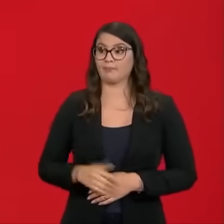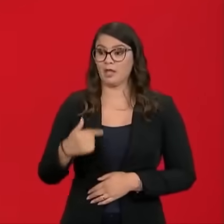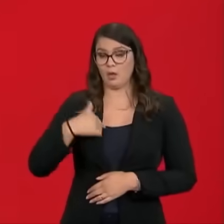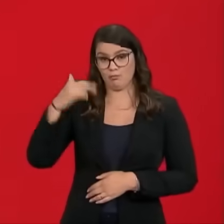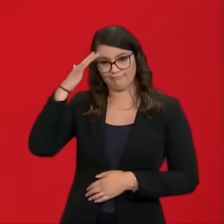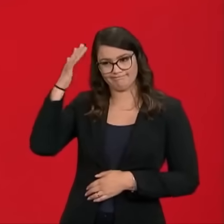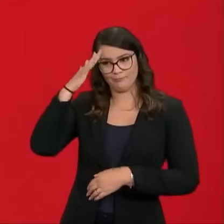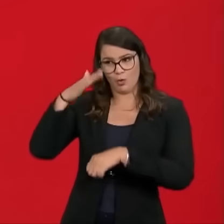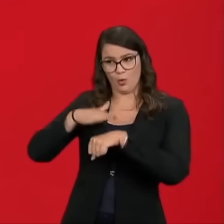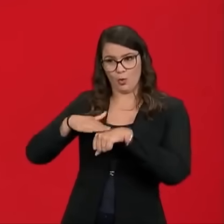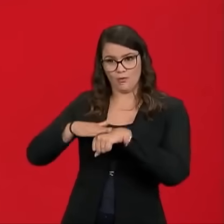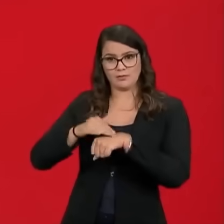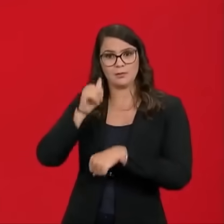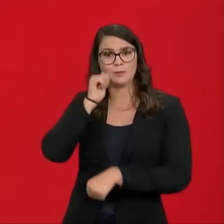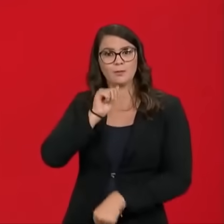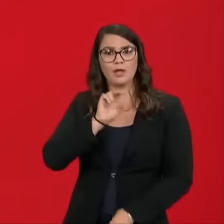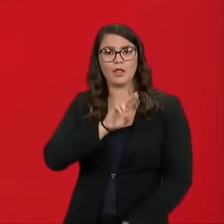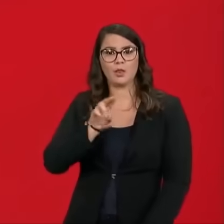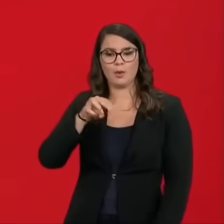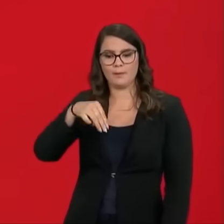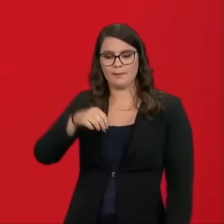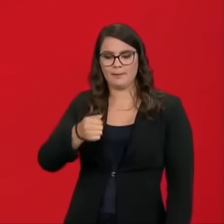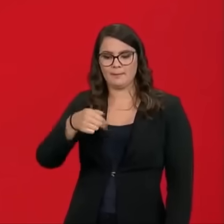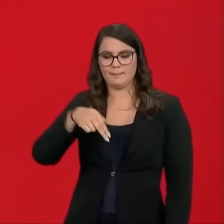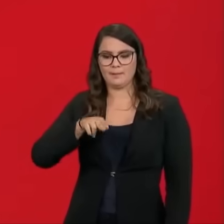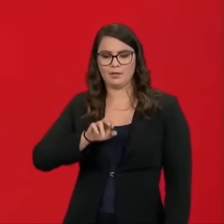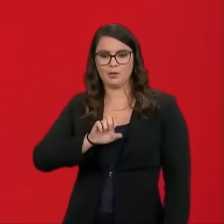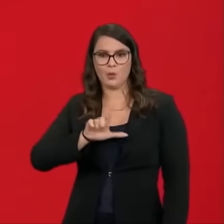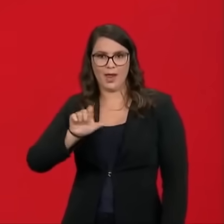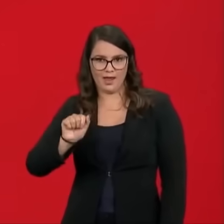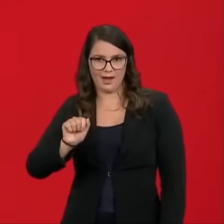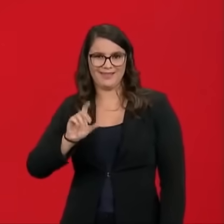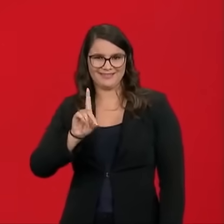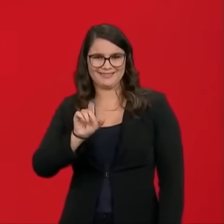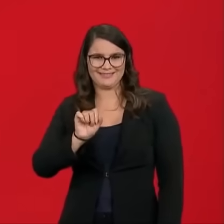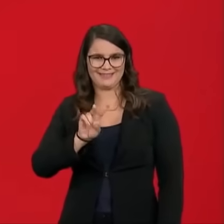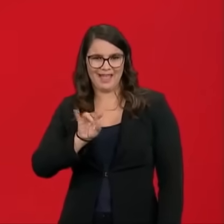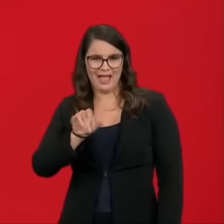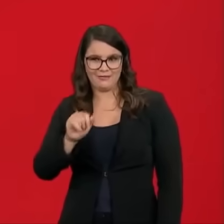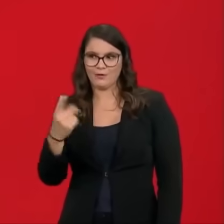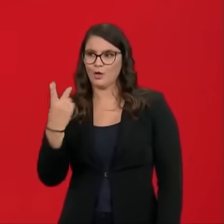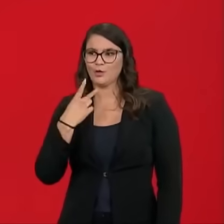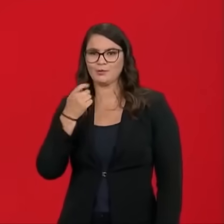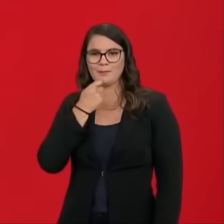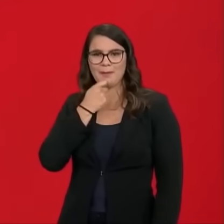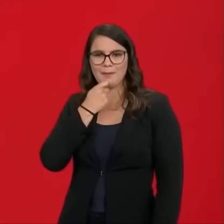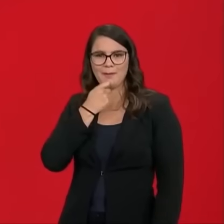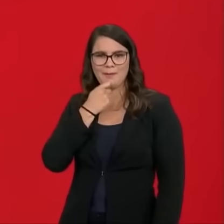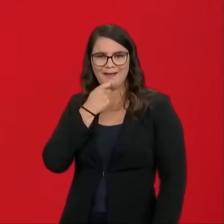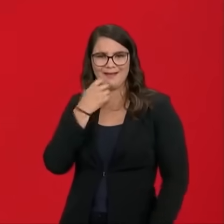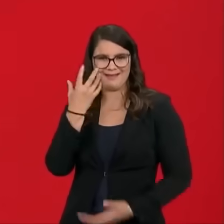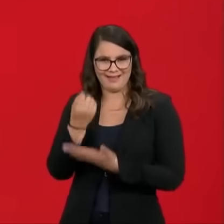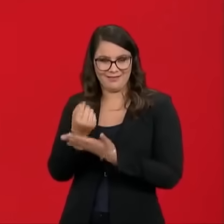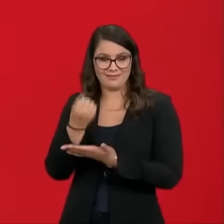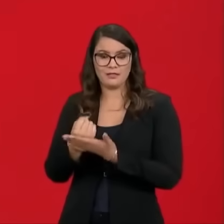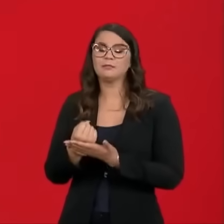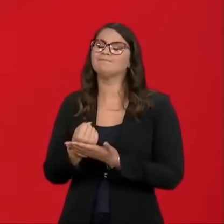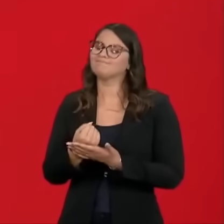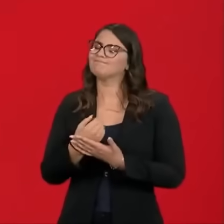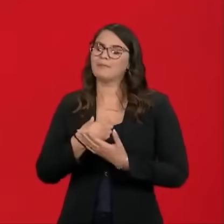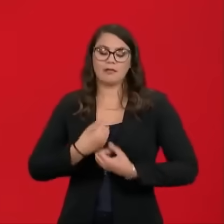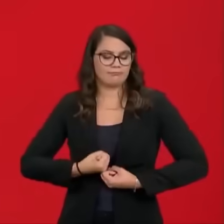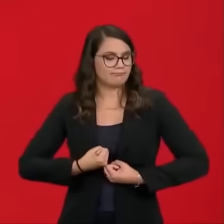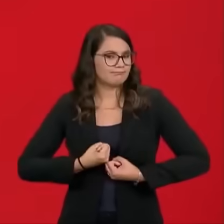conversa que eu estava com a Manuela Dávila um dia nós estávamos gravando um podcast e me veio esse esse Insight e isso reflete exatamente o meu